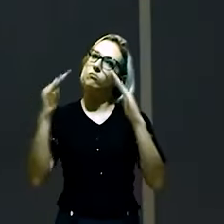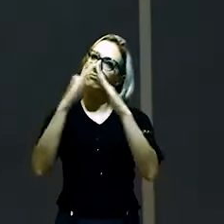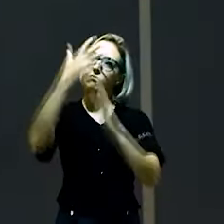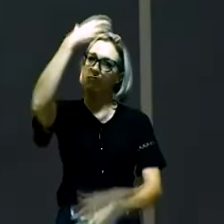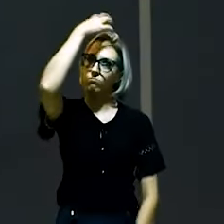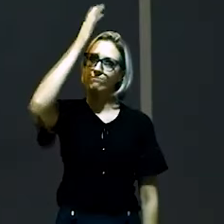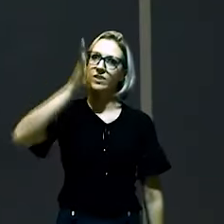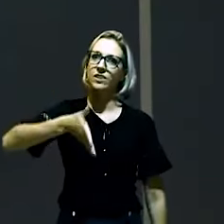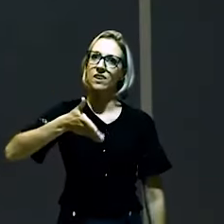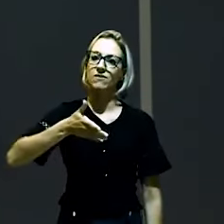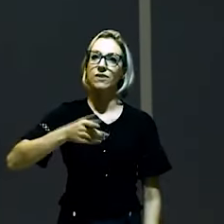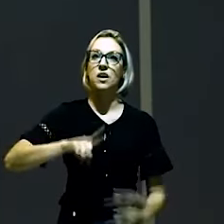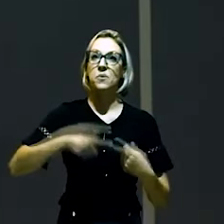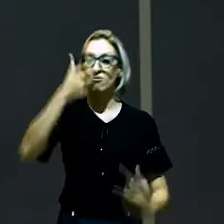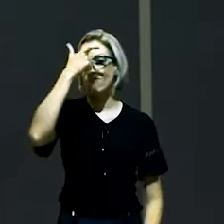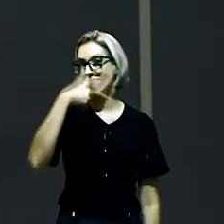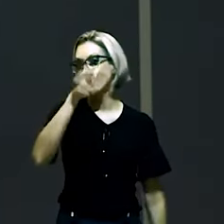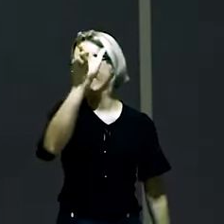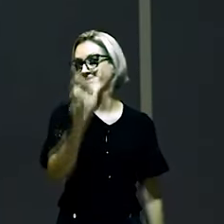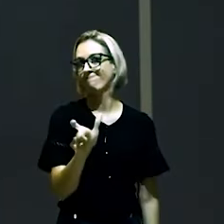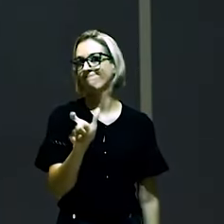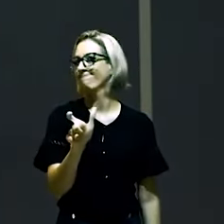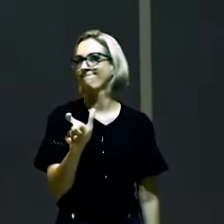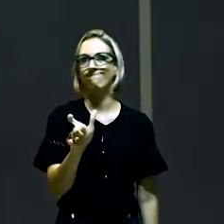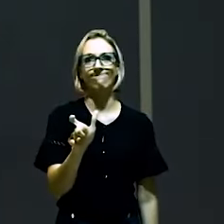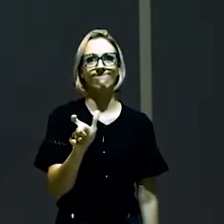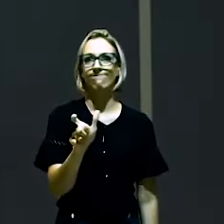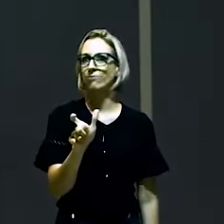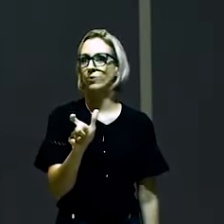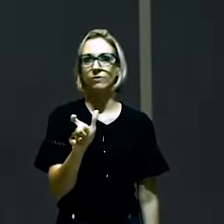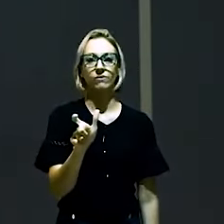mas eu e você podemos entrar por esse caminho, não,